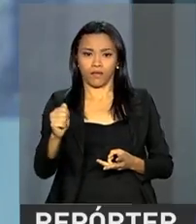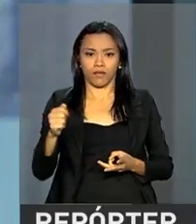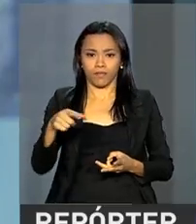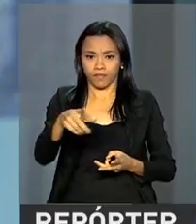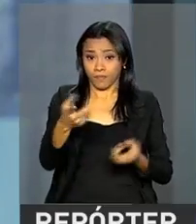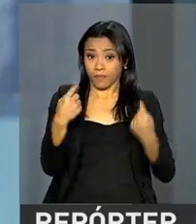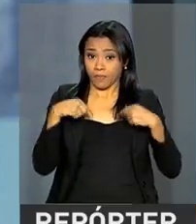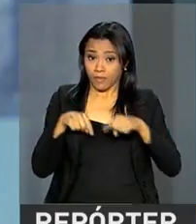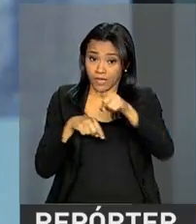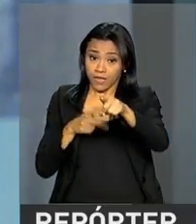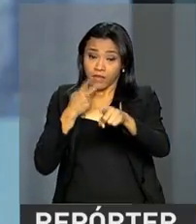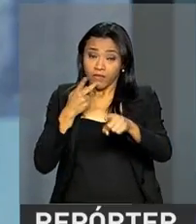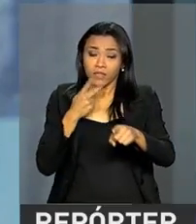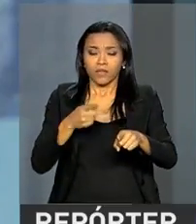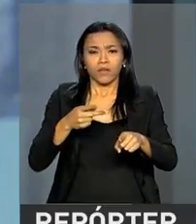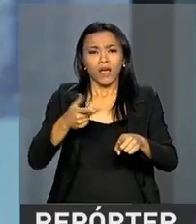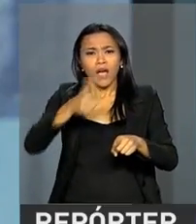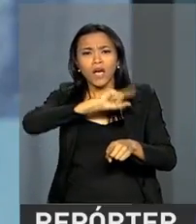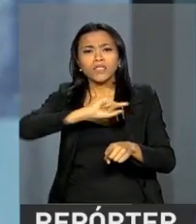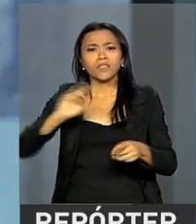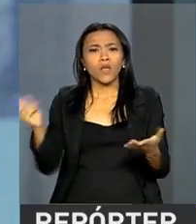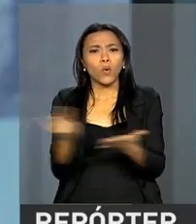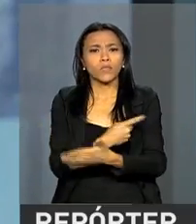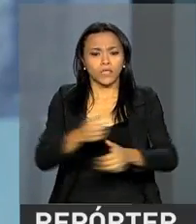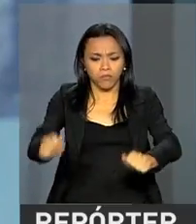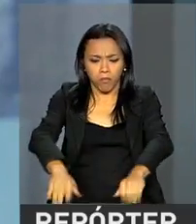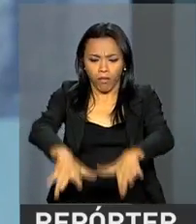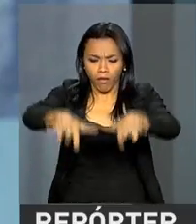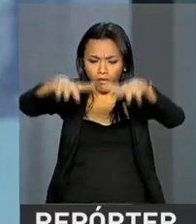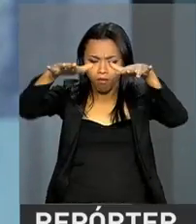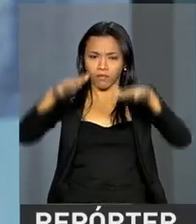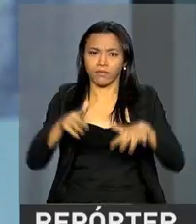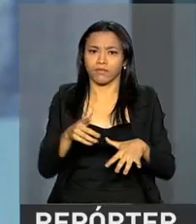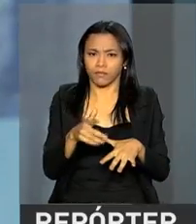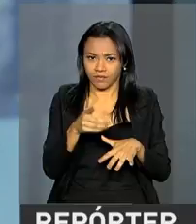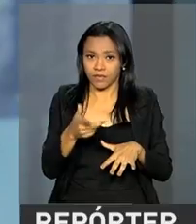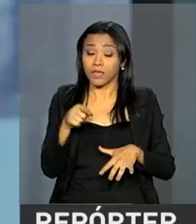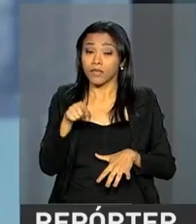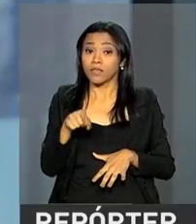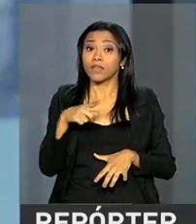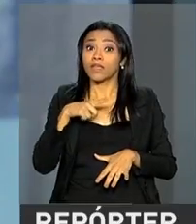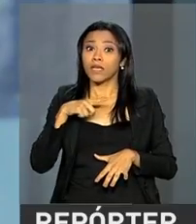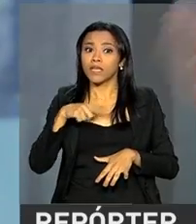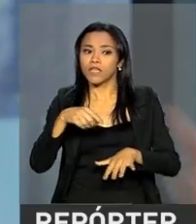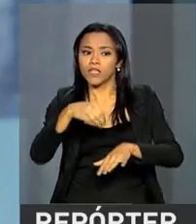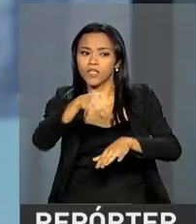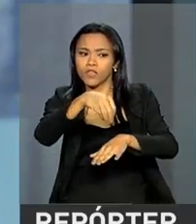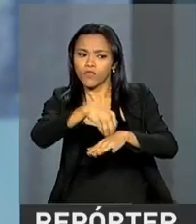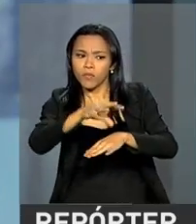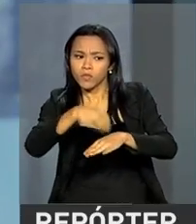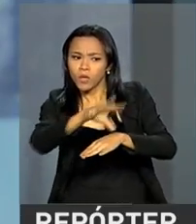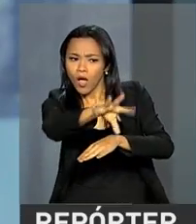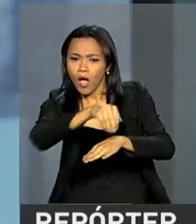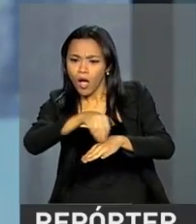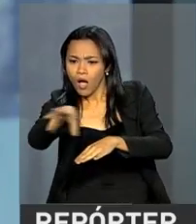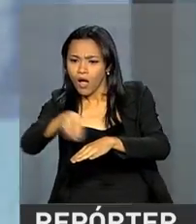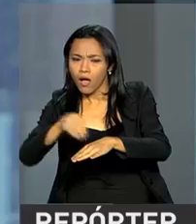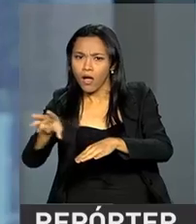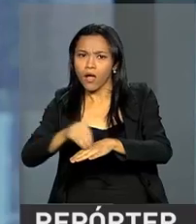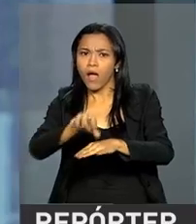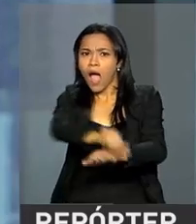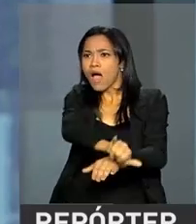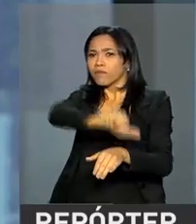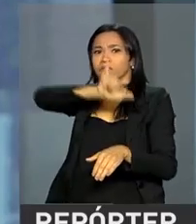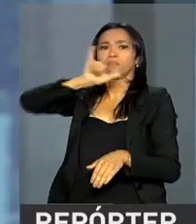acontecer os dados que serão acessados serão integrados dentro do sistema vão permitir exatamente uma previsão como essa